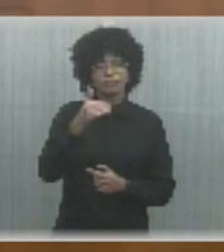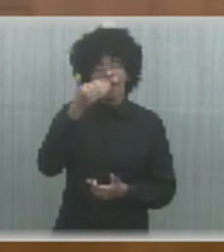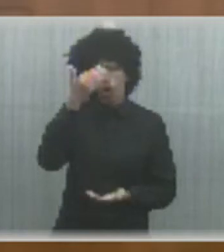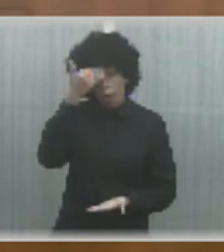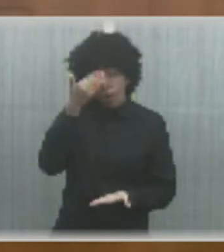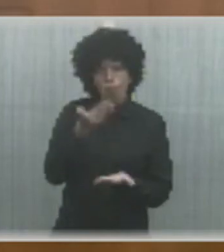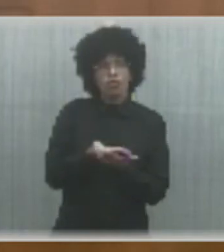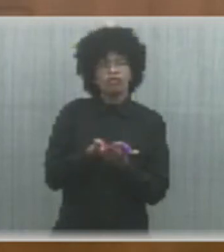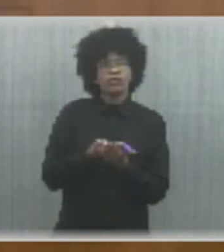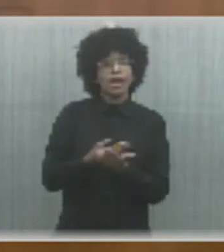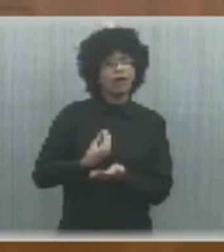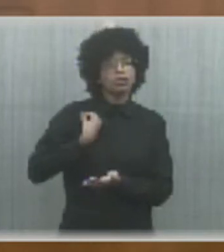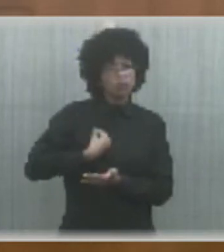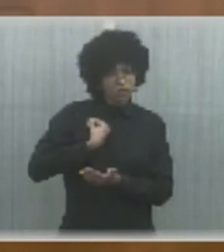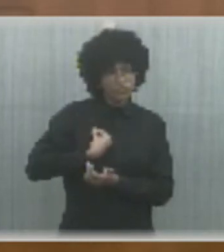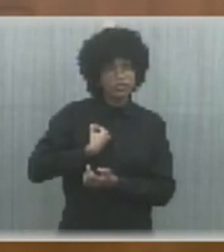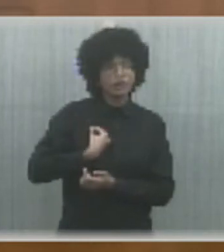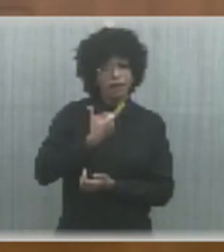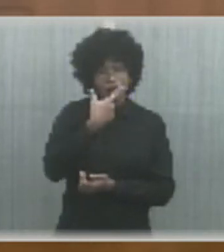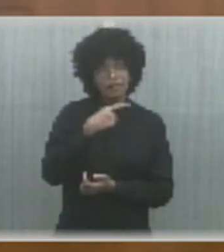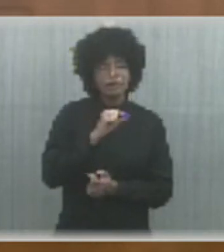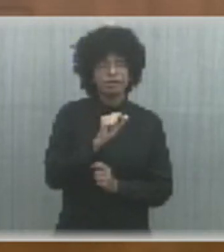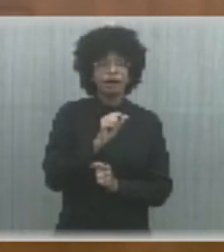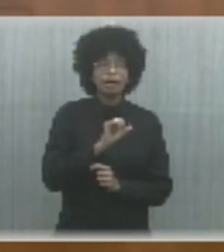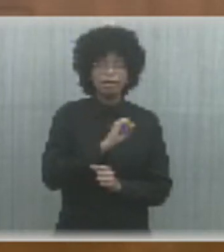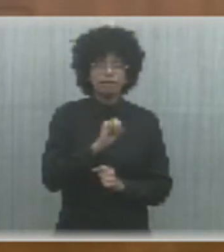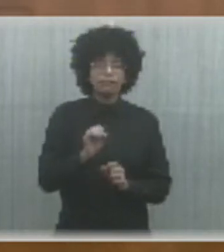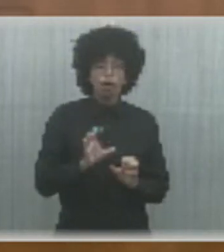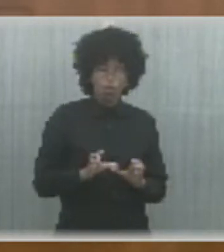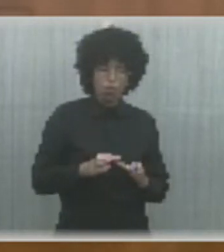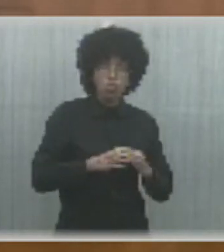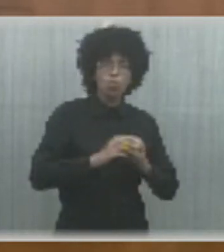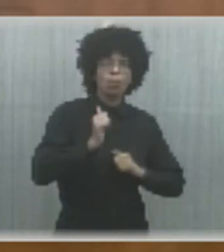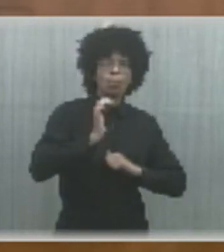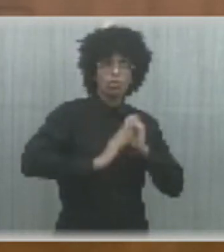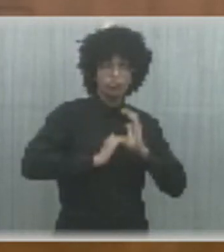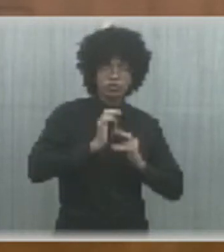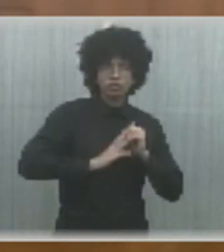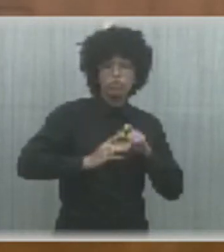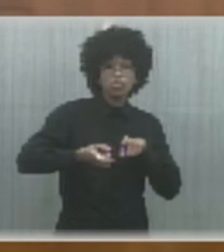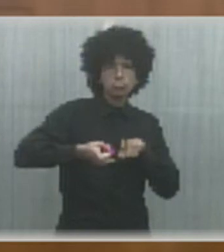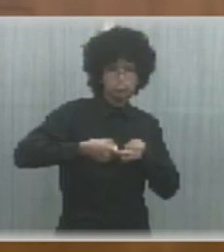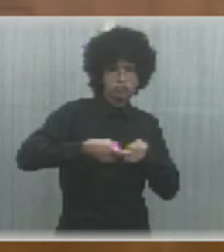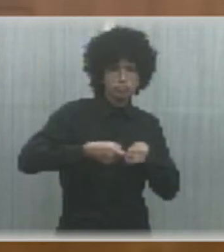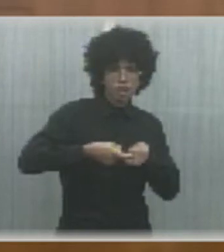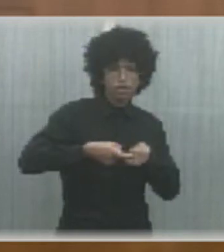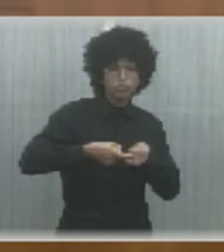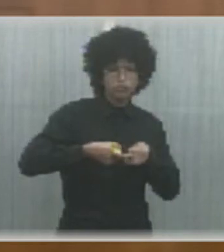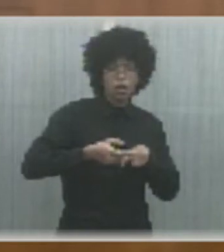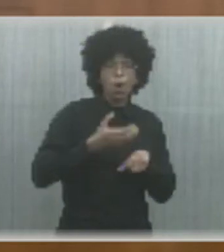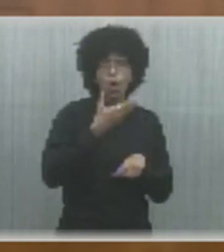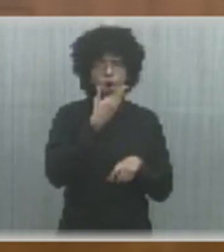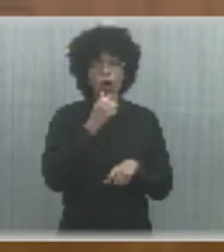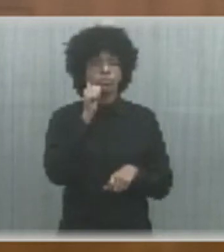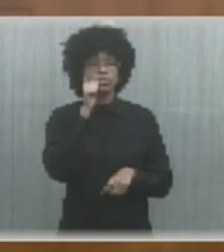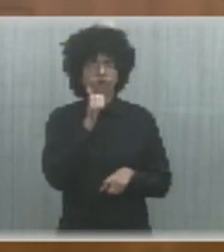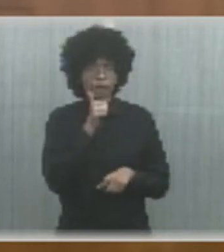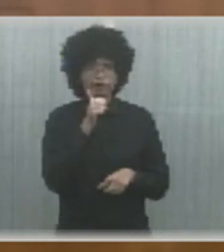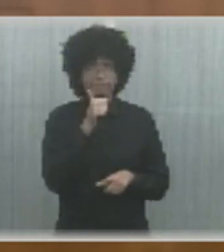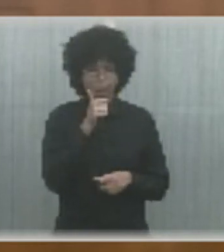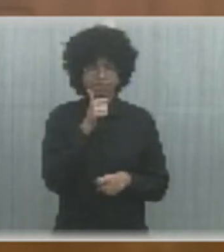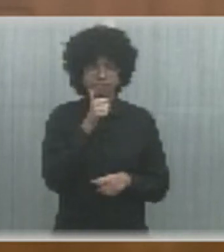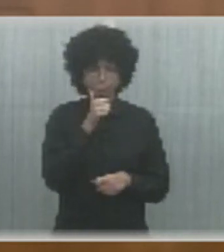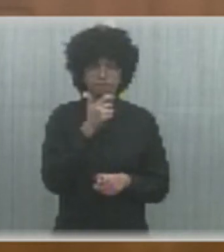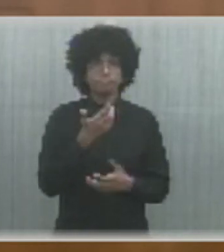bebê? Abaixo de Deus, se não a uma equipe médica liderada por um médico competente ou médica competente. Então